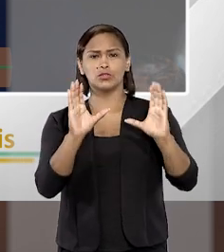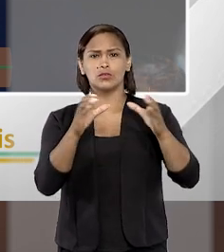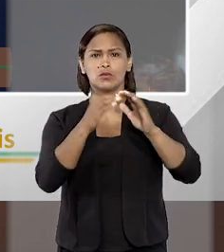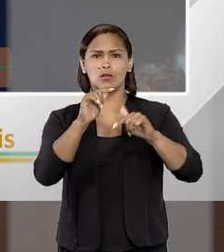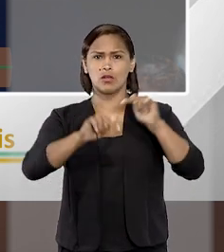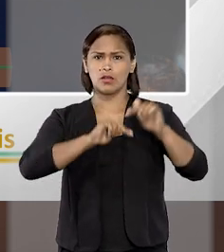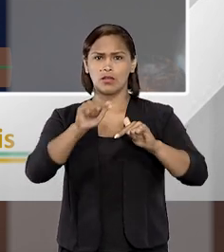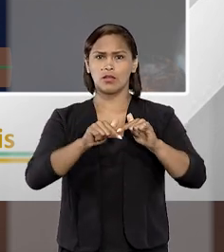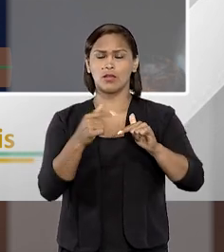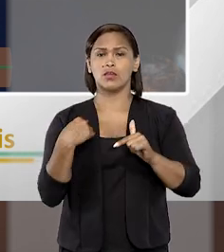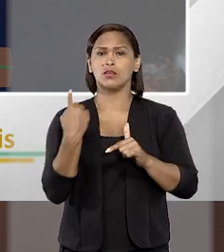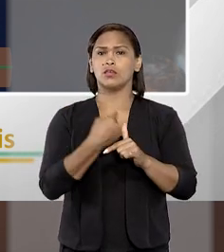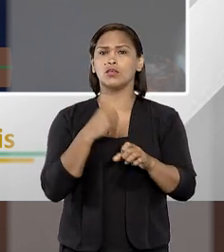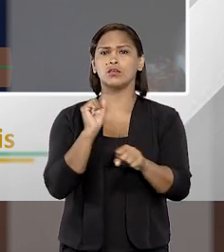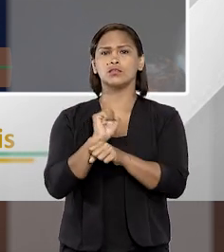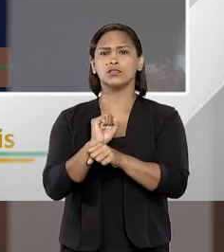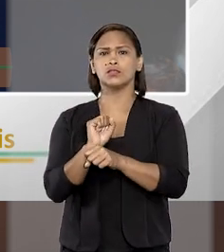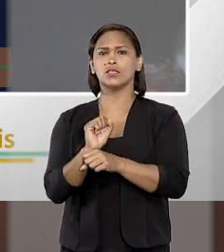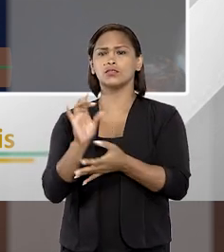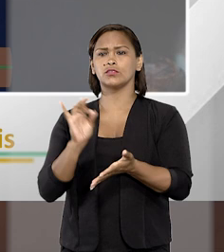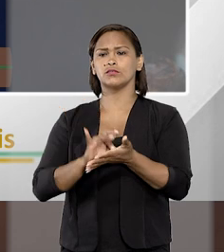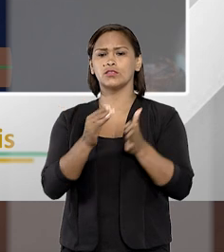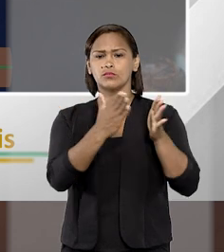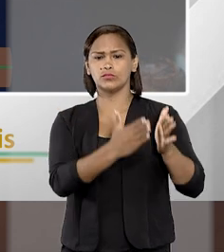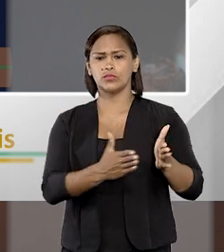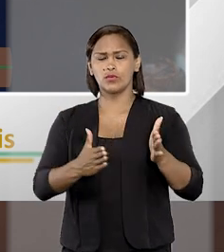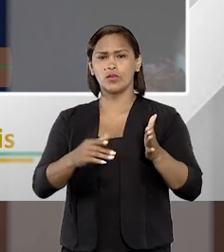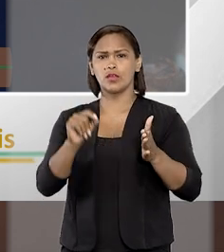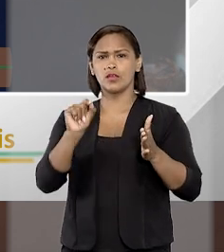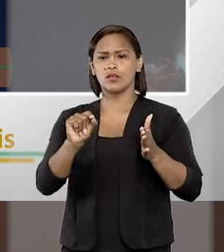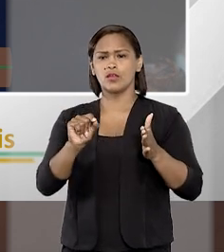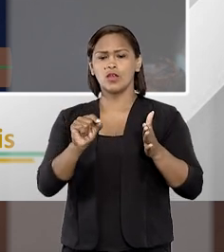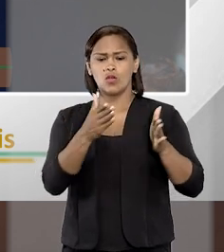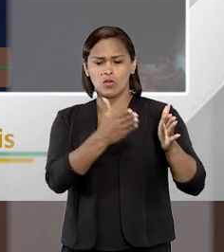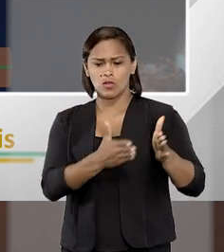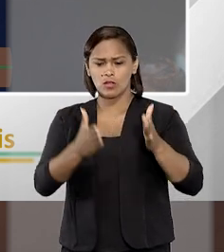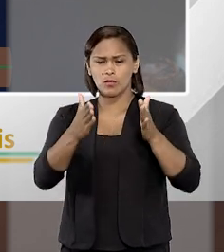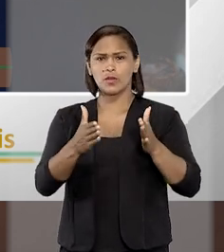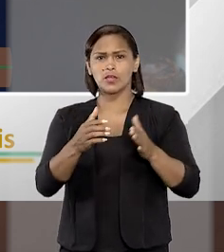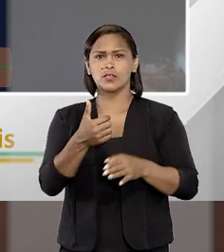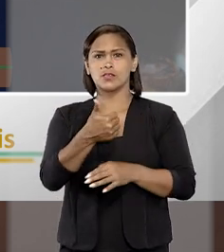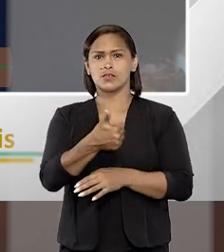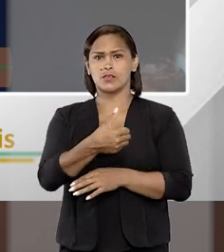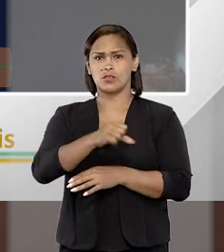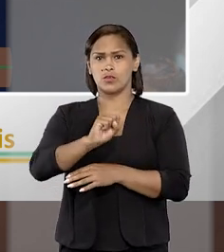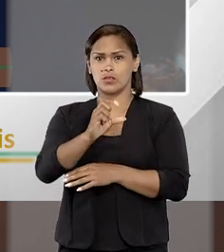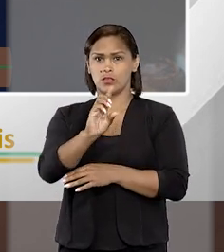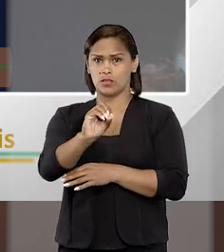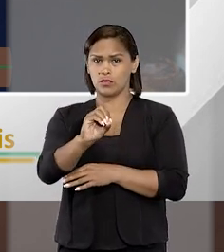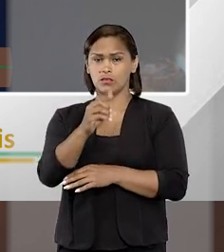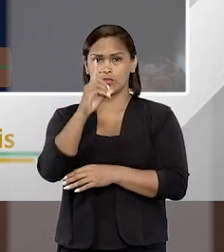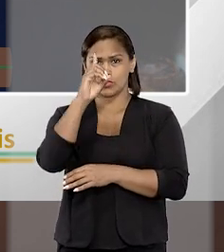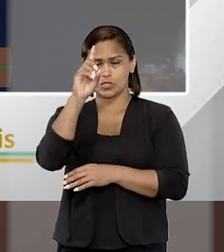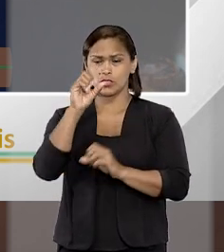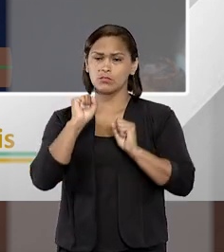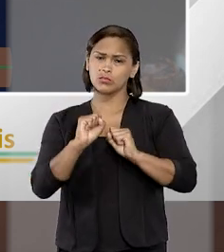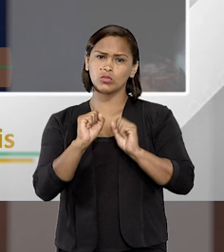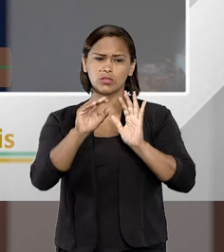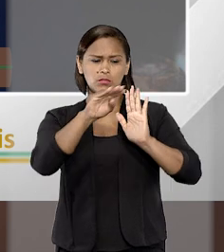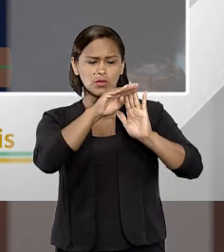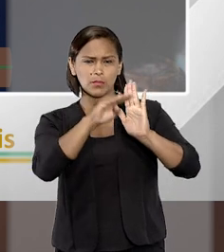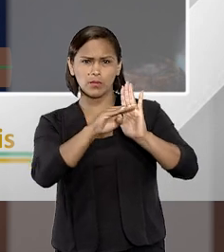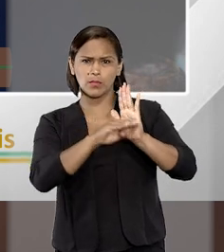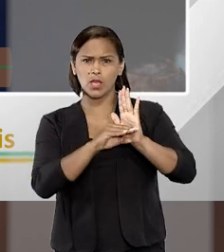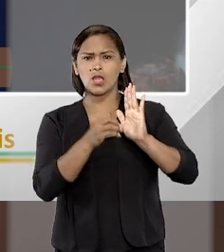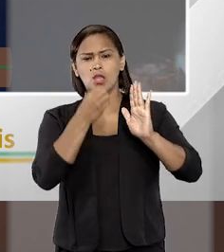esse grupo de trabalho e nós esperamos que no período que foi instituído de 180 Dias possamos trazer alguns